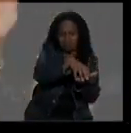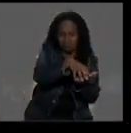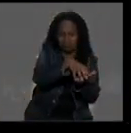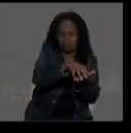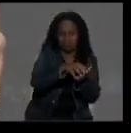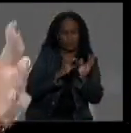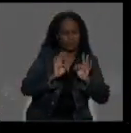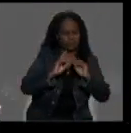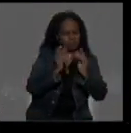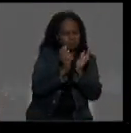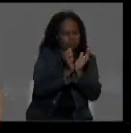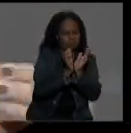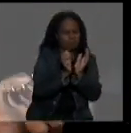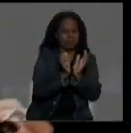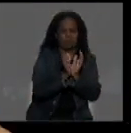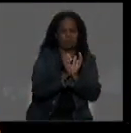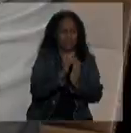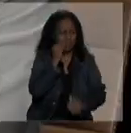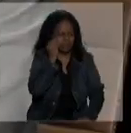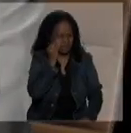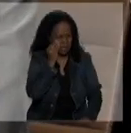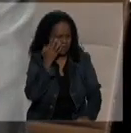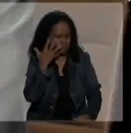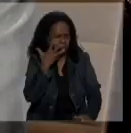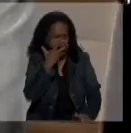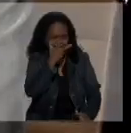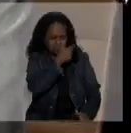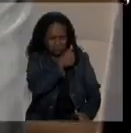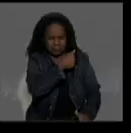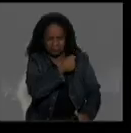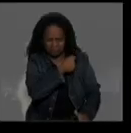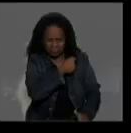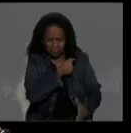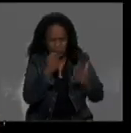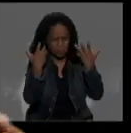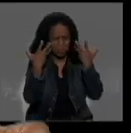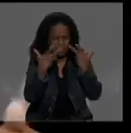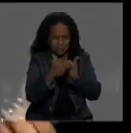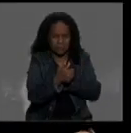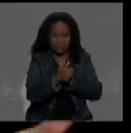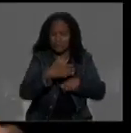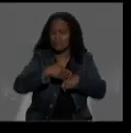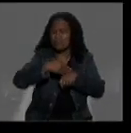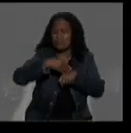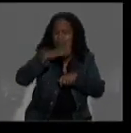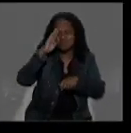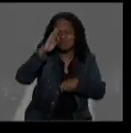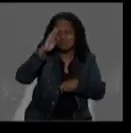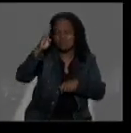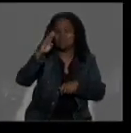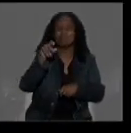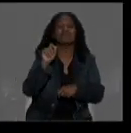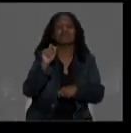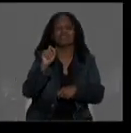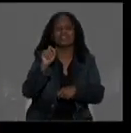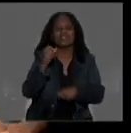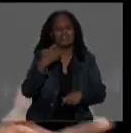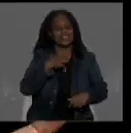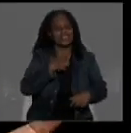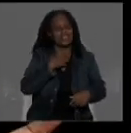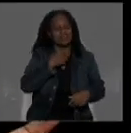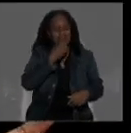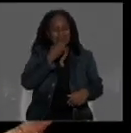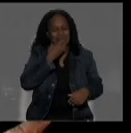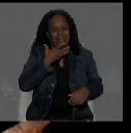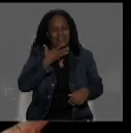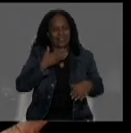equipe toda e tal. E aí, experiência fantástica essa, né? Fantástica! E o mais fantástico de tudo é que nos